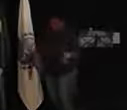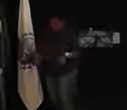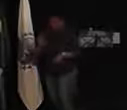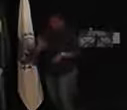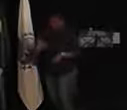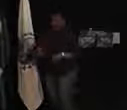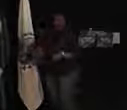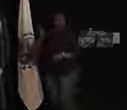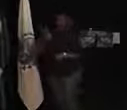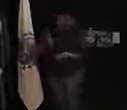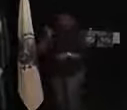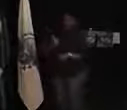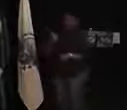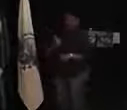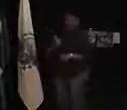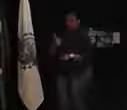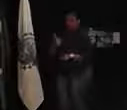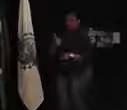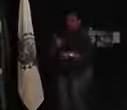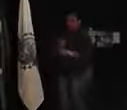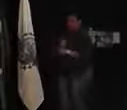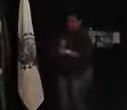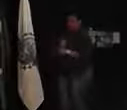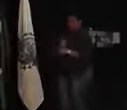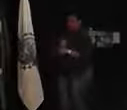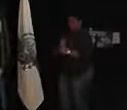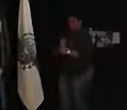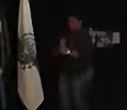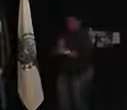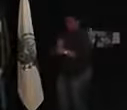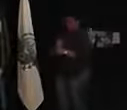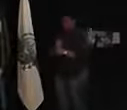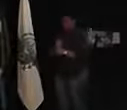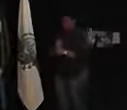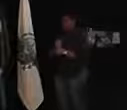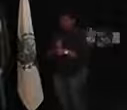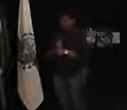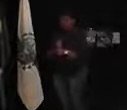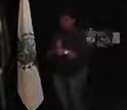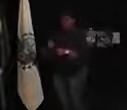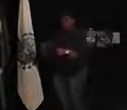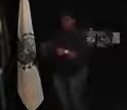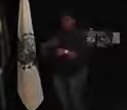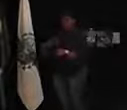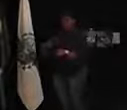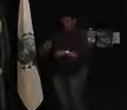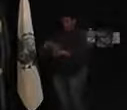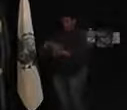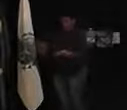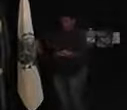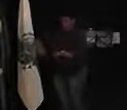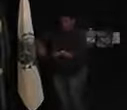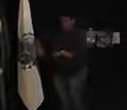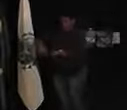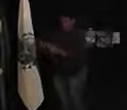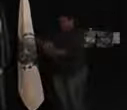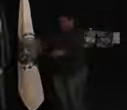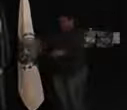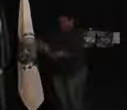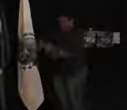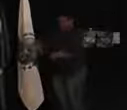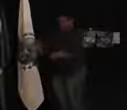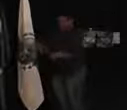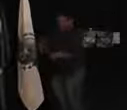primeiro ano, enquanto na educação infantil eles podiam circular pela salinha, não é assim? No primeiro ano eles têm